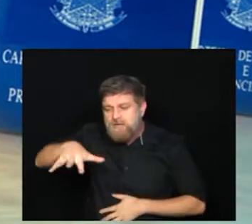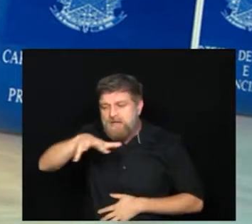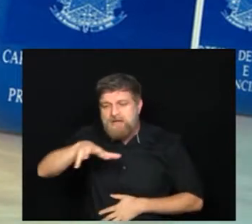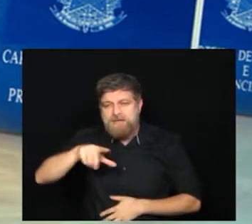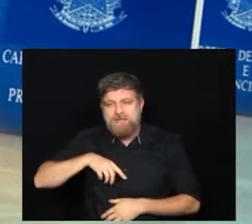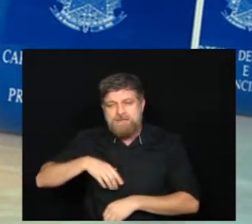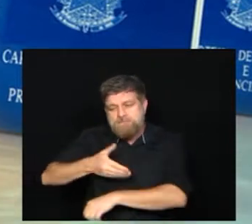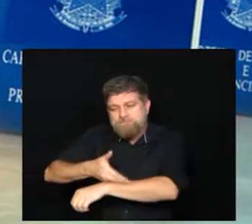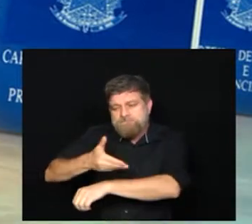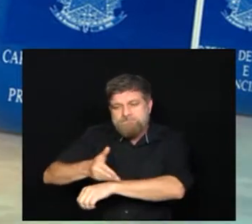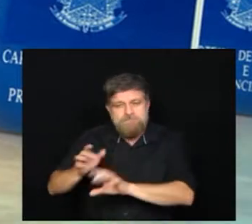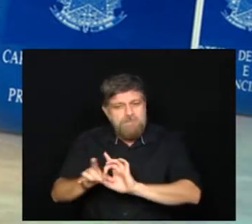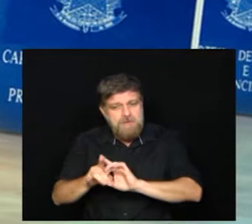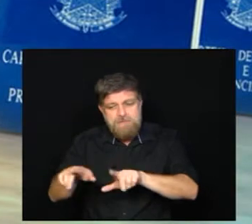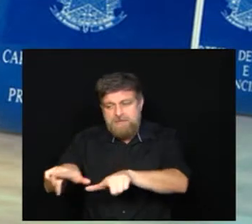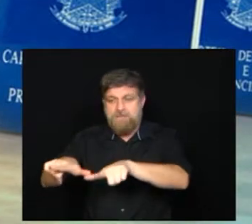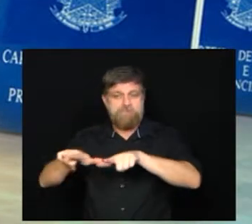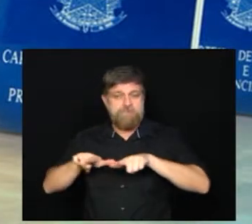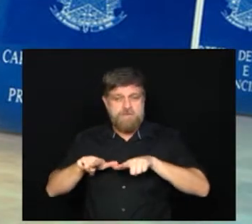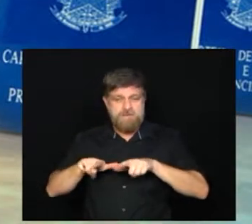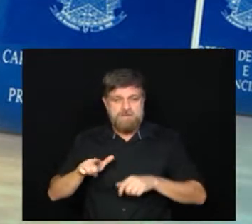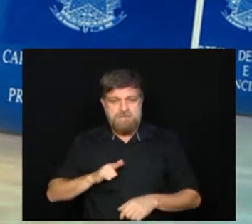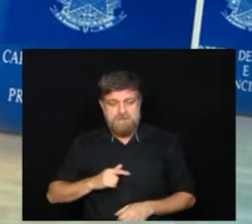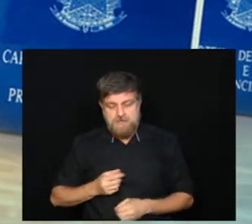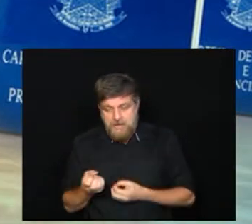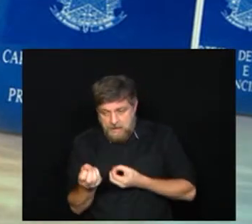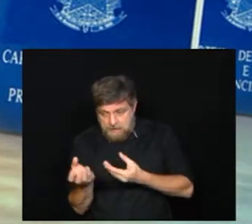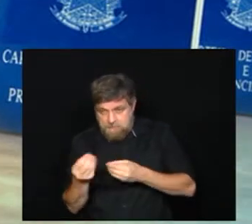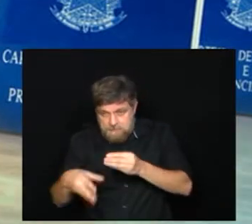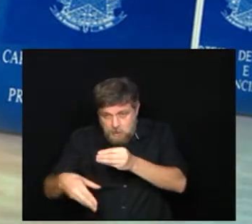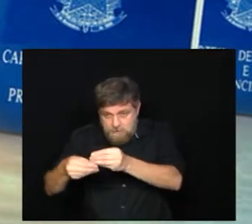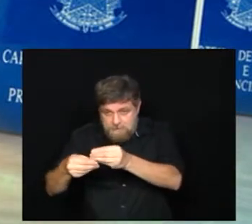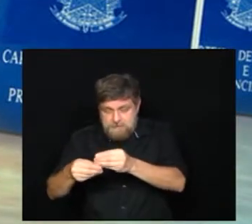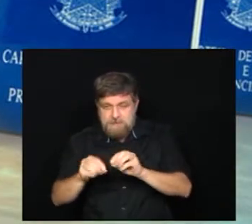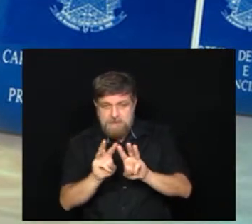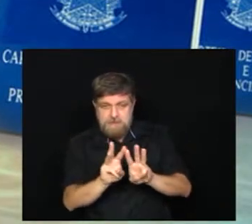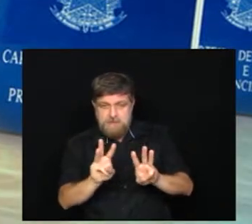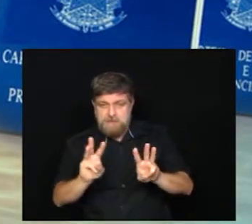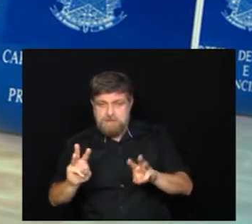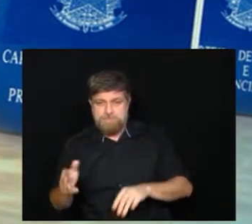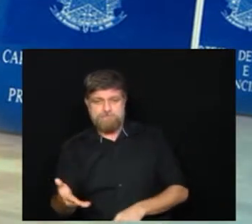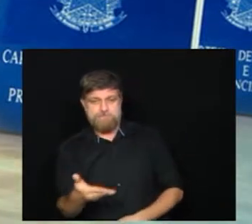deseja independente da formação. Para mais informações é só entrar no site